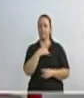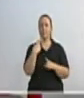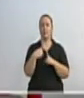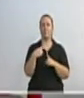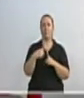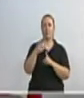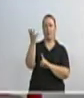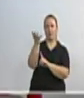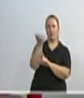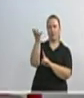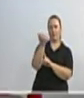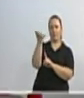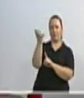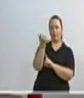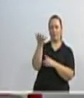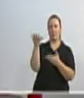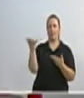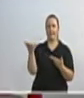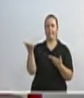tipo de